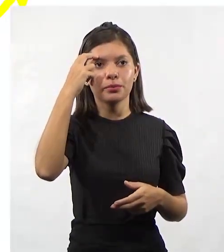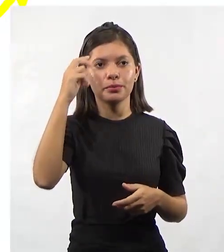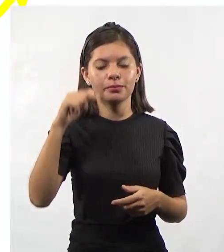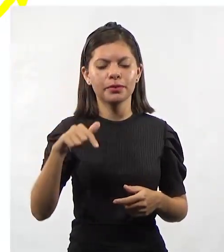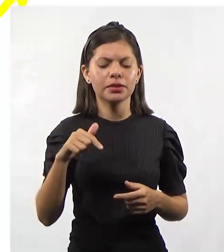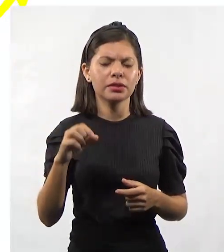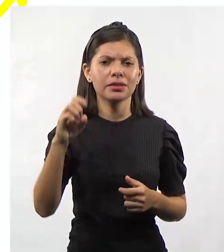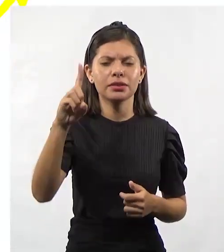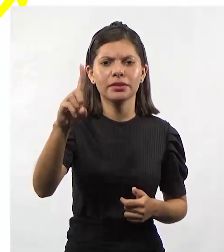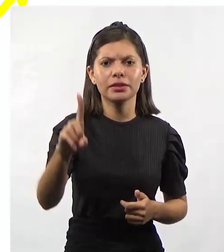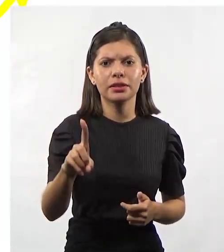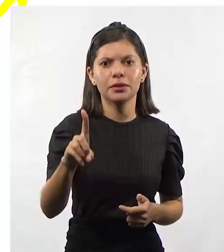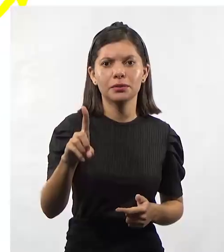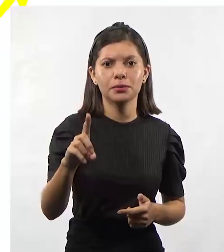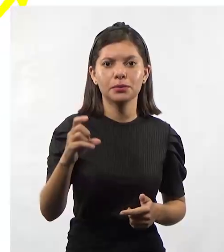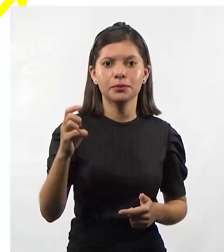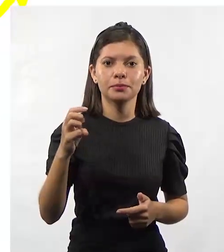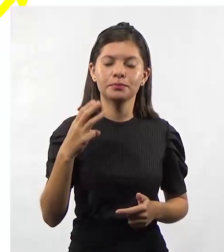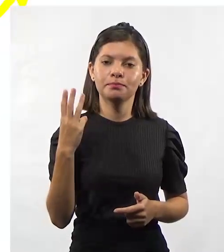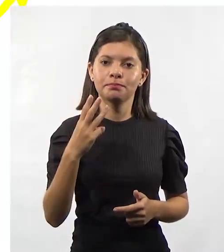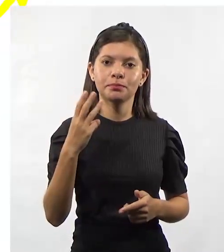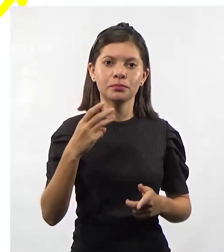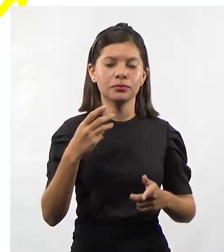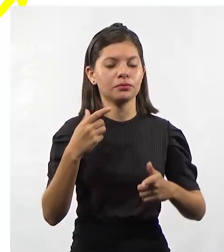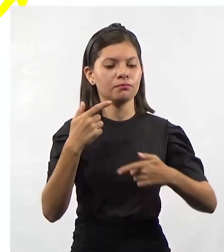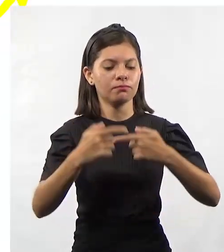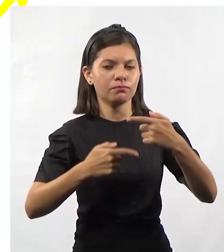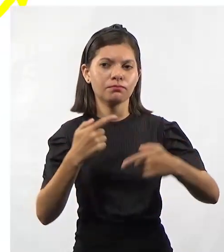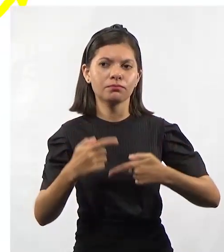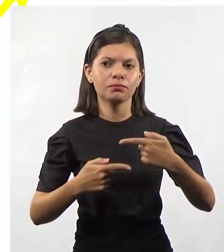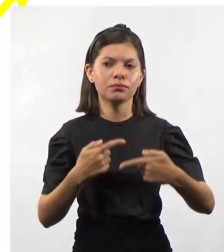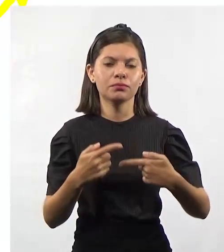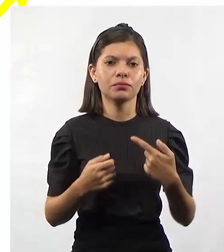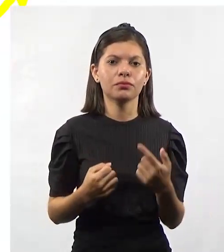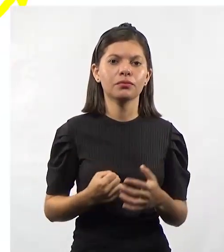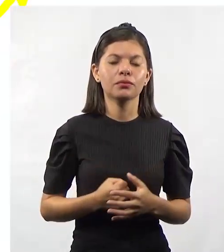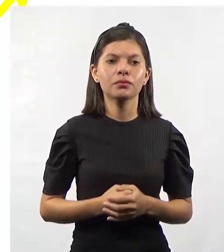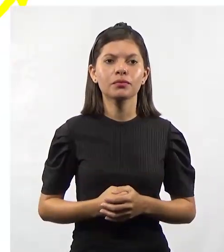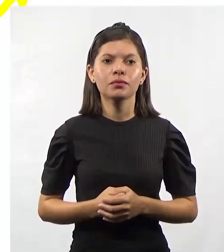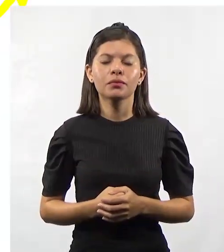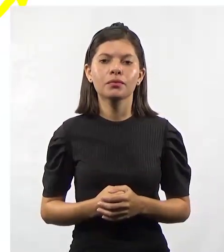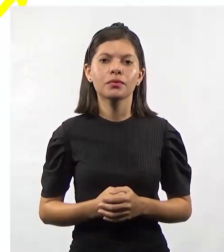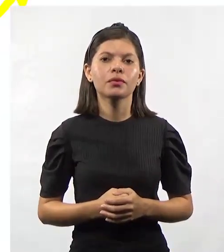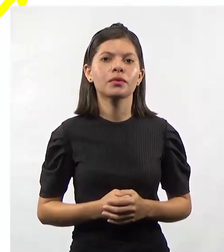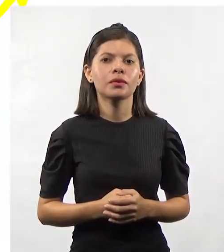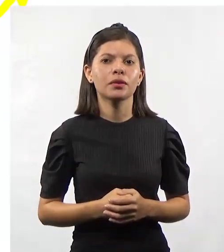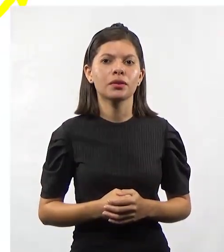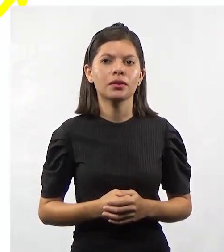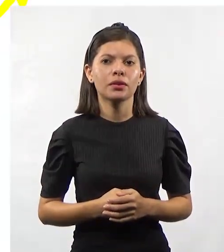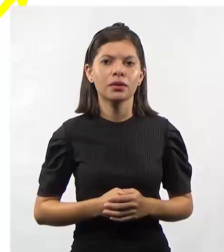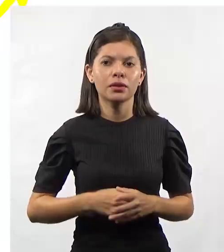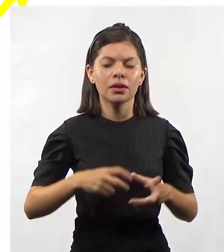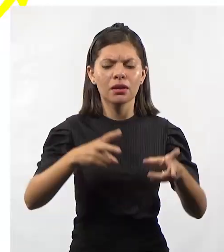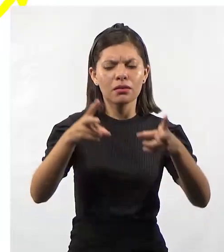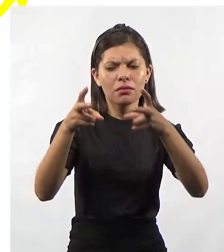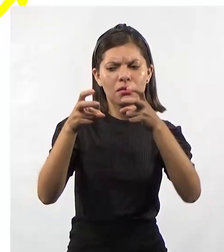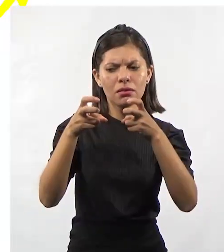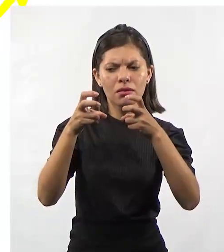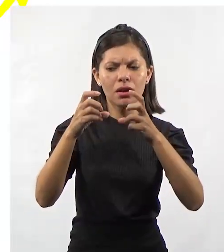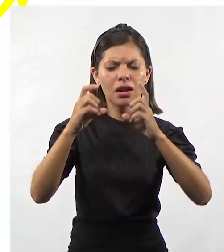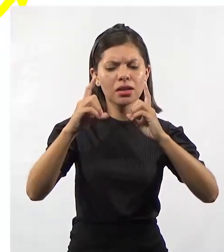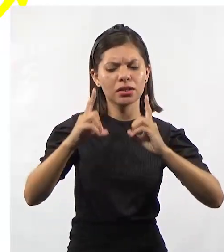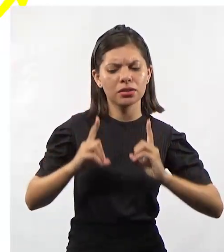Então, esses direitos de terceira geração têm que ser direitos capazes de reconhecer a